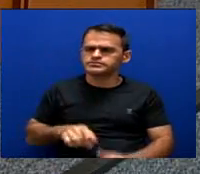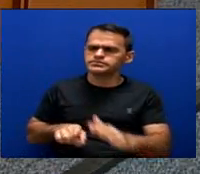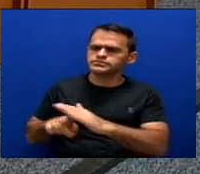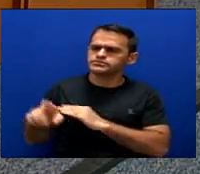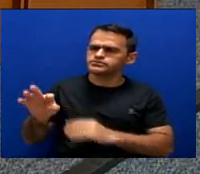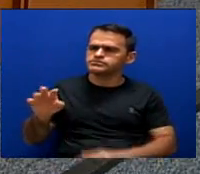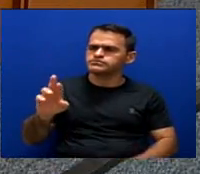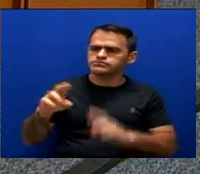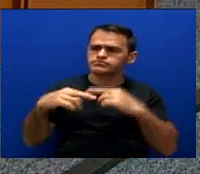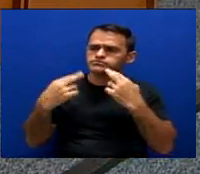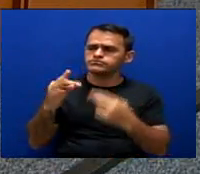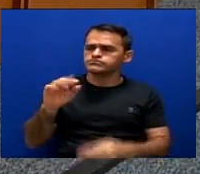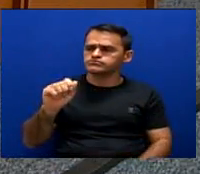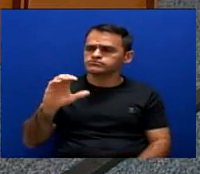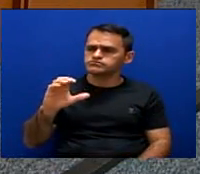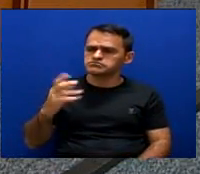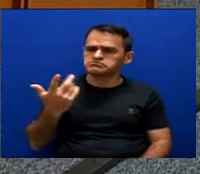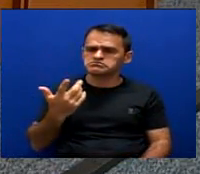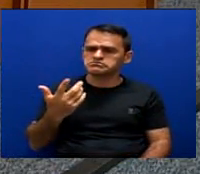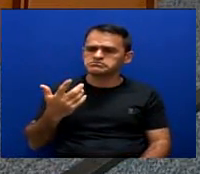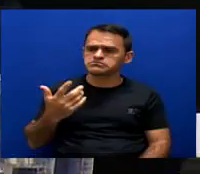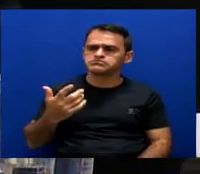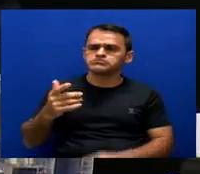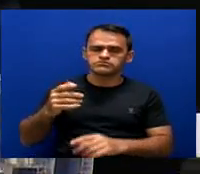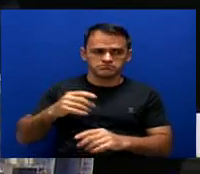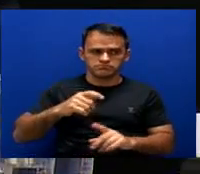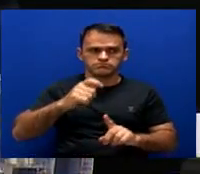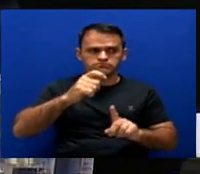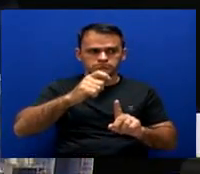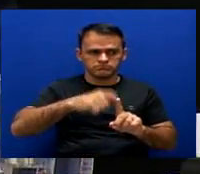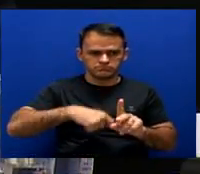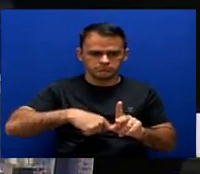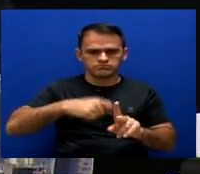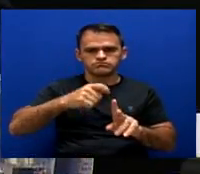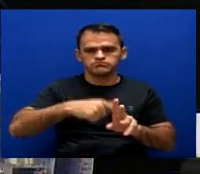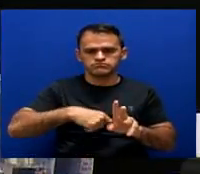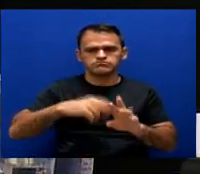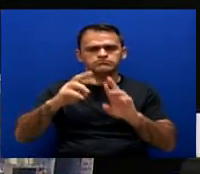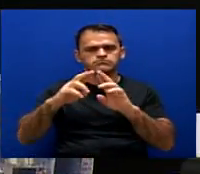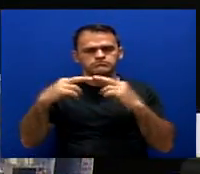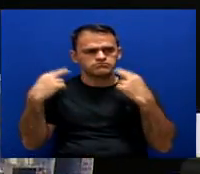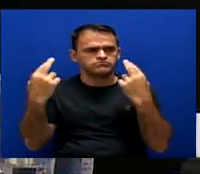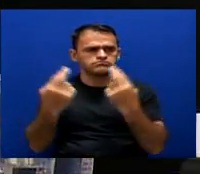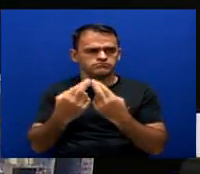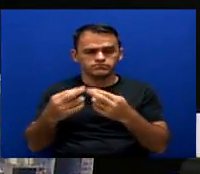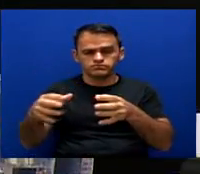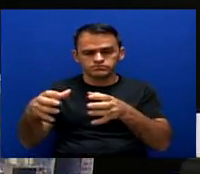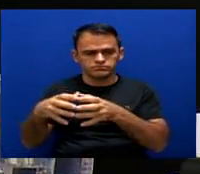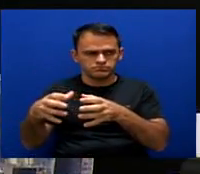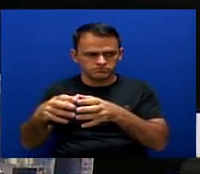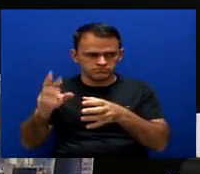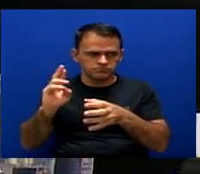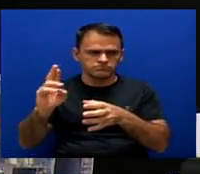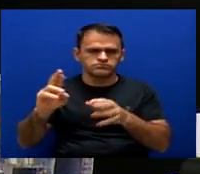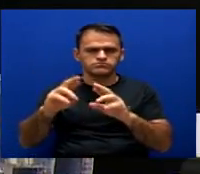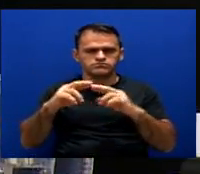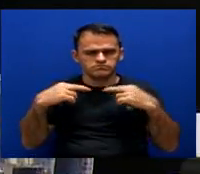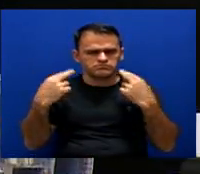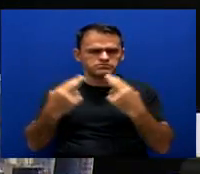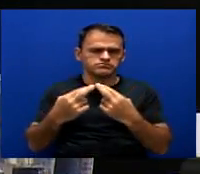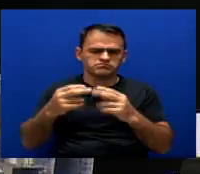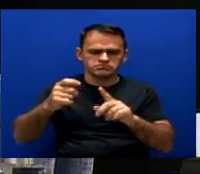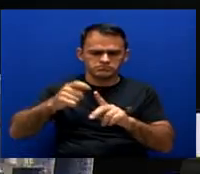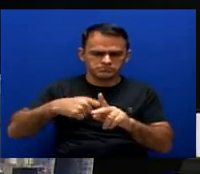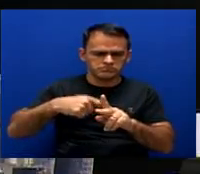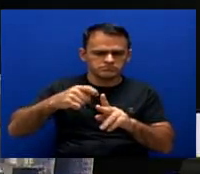quanto em quanto tempo as reuniões são mensais na dessa comissão executiva são mensais mas são mensagens